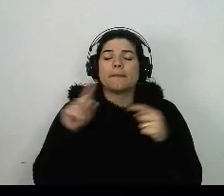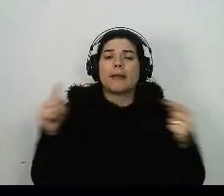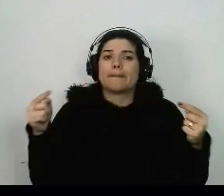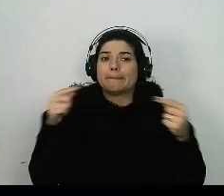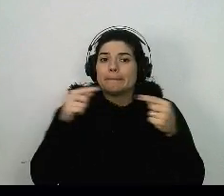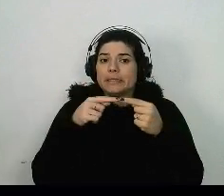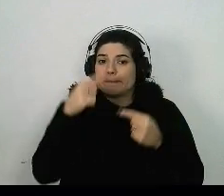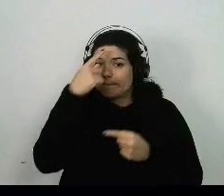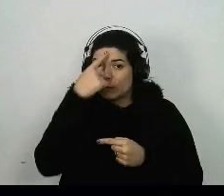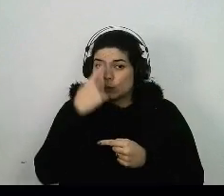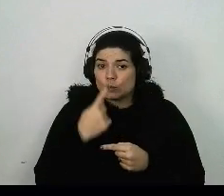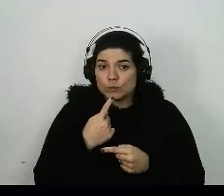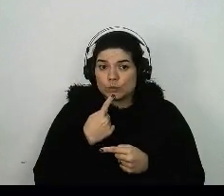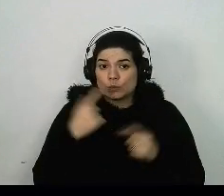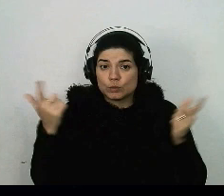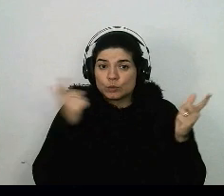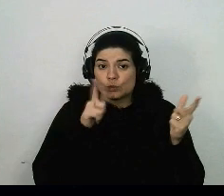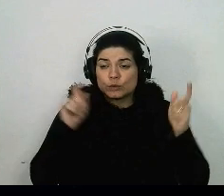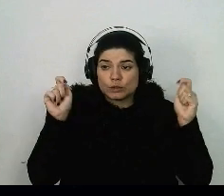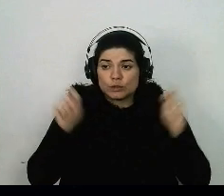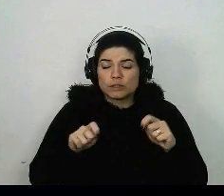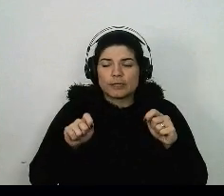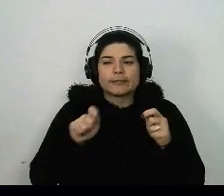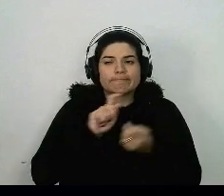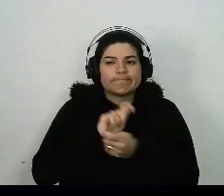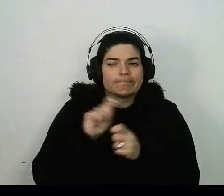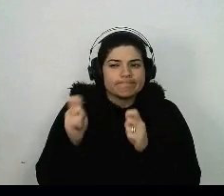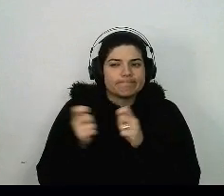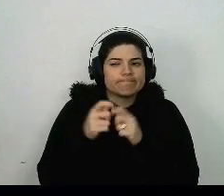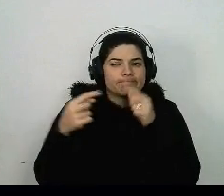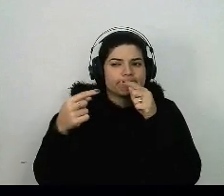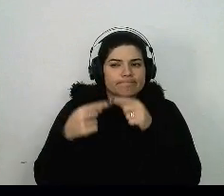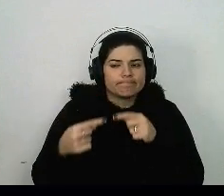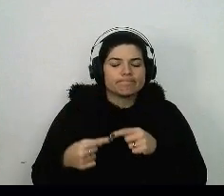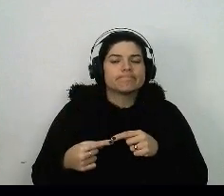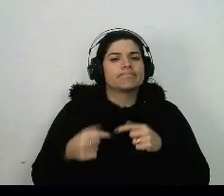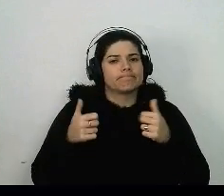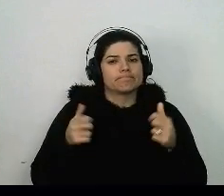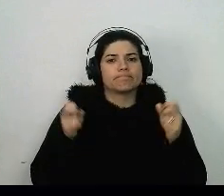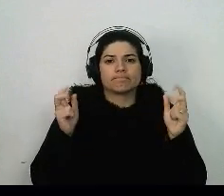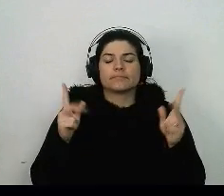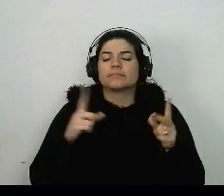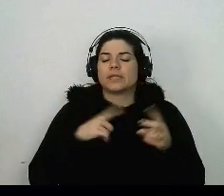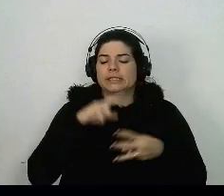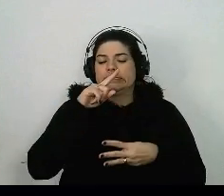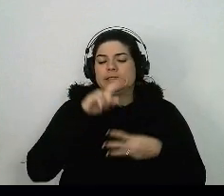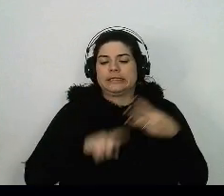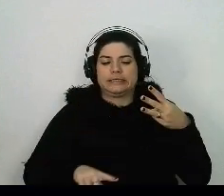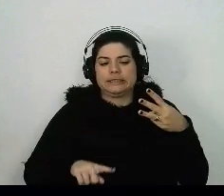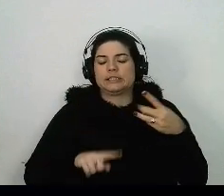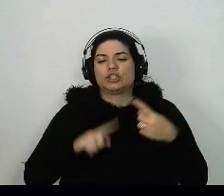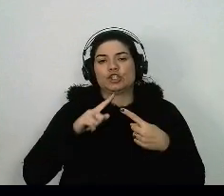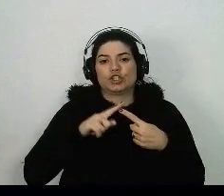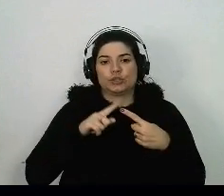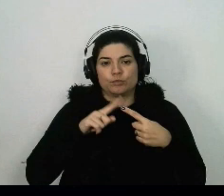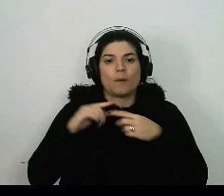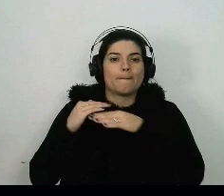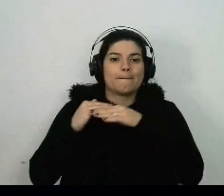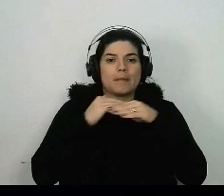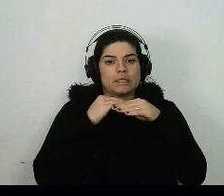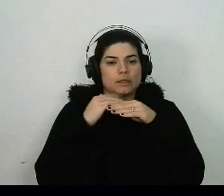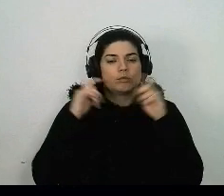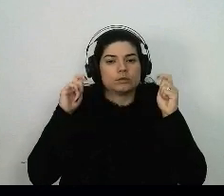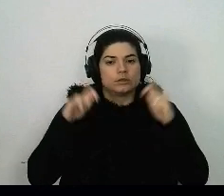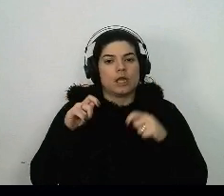eu consiga consumi-lo. Então, beleza, vamos olhando todos os cenários. E nós chegamos em três tipos de padrões que caberiam muito ao